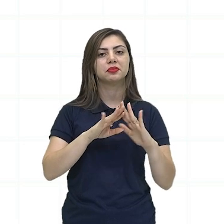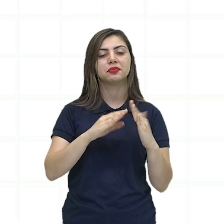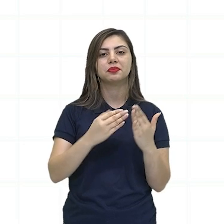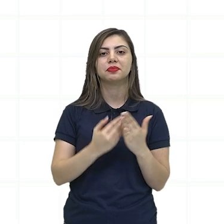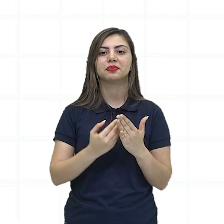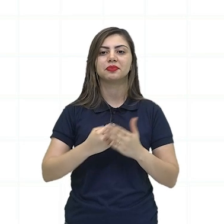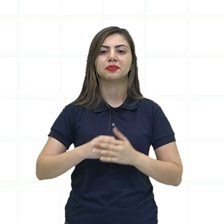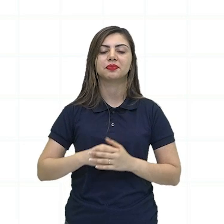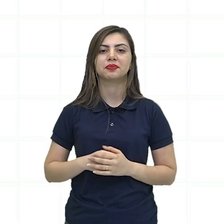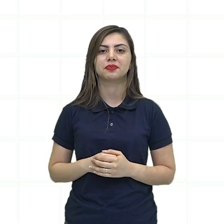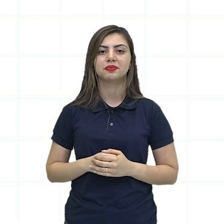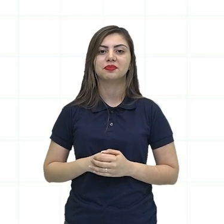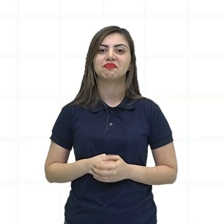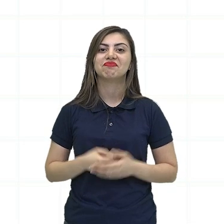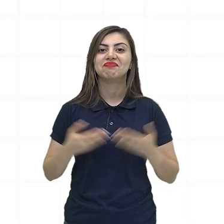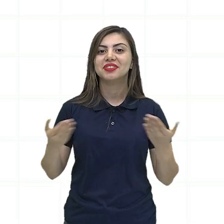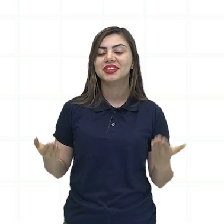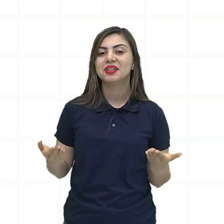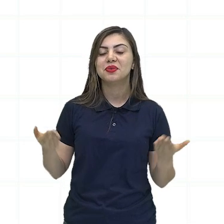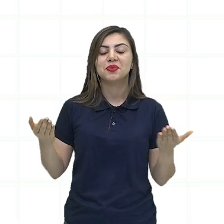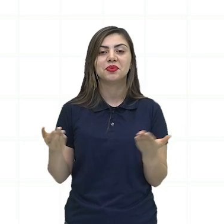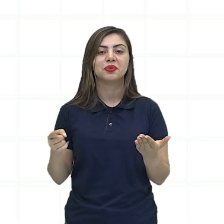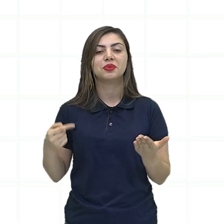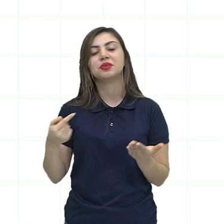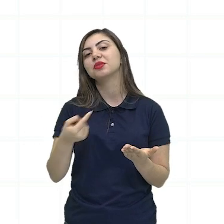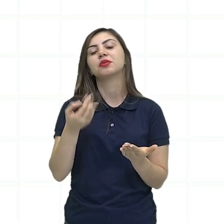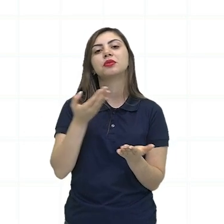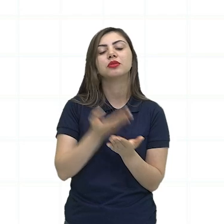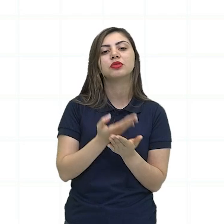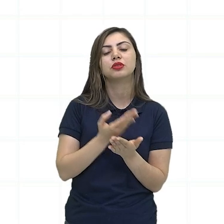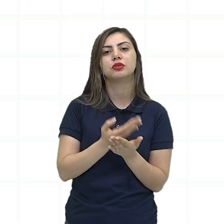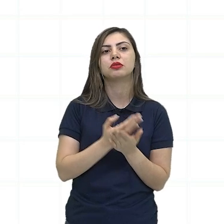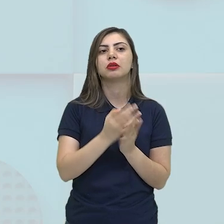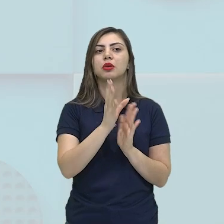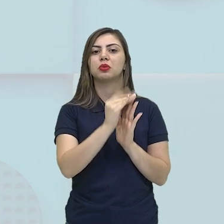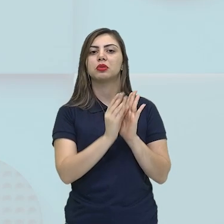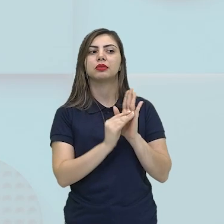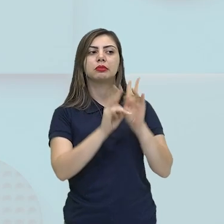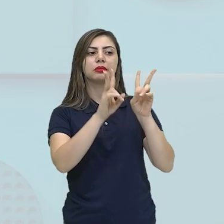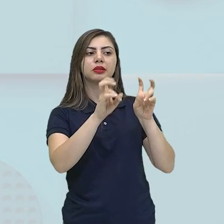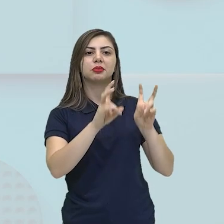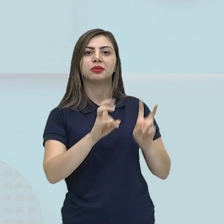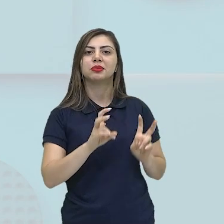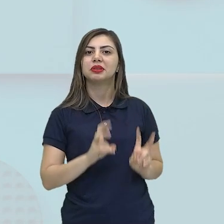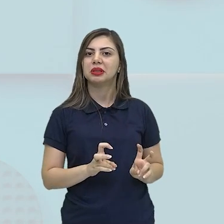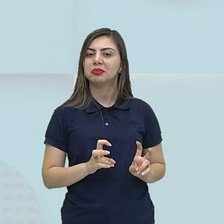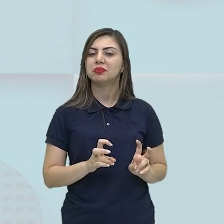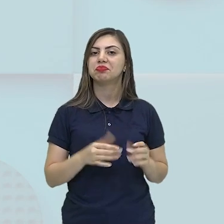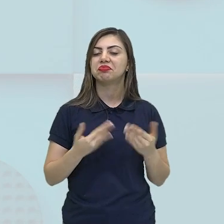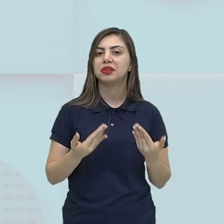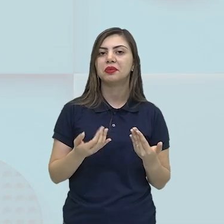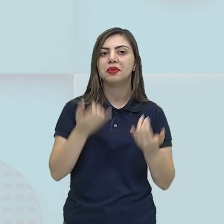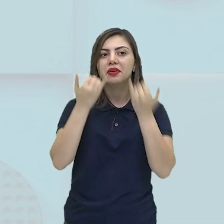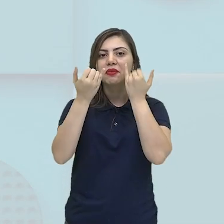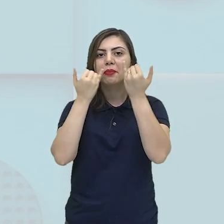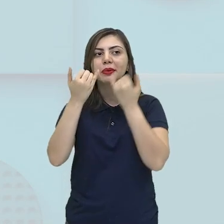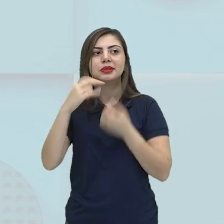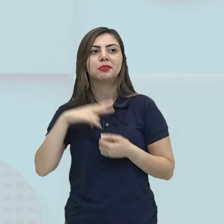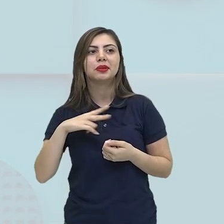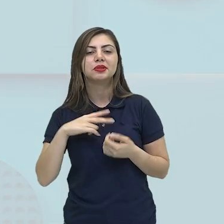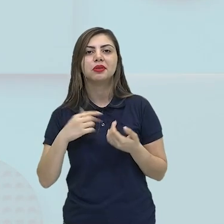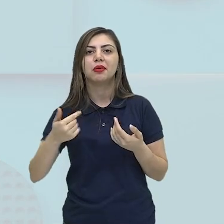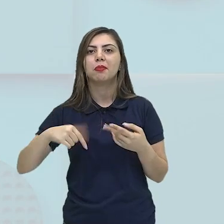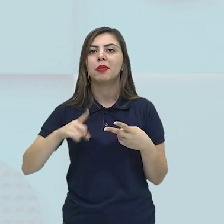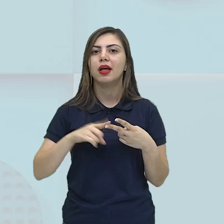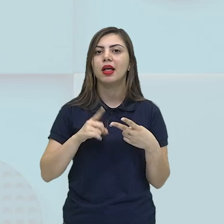Então, na aula de hoje nós vimos vários assuntos, né? Nós vimos sobre informações